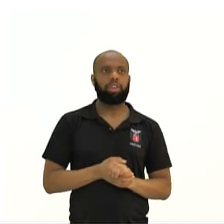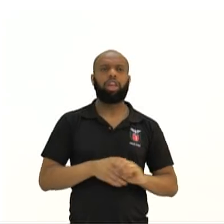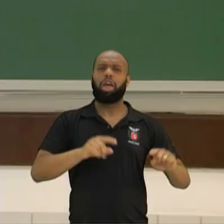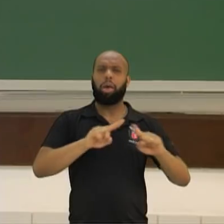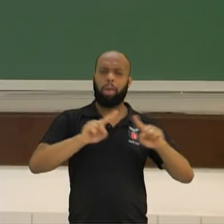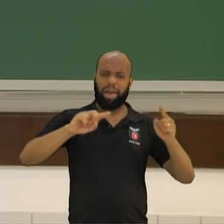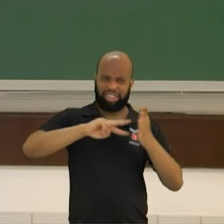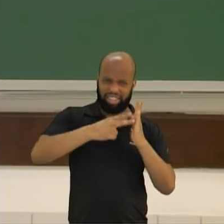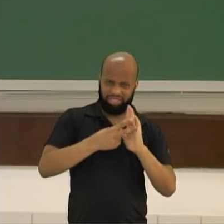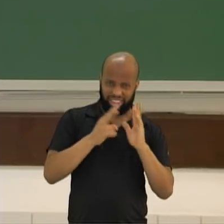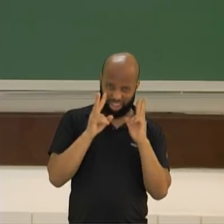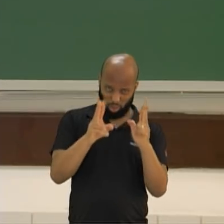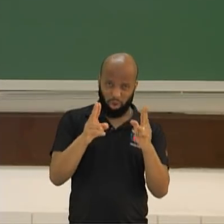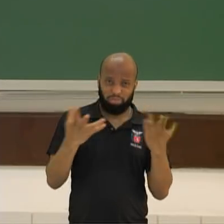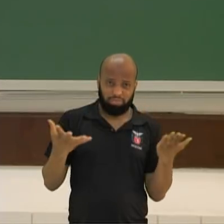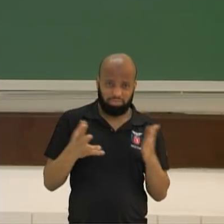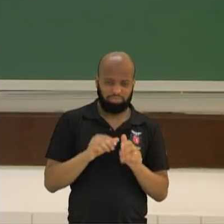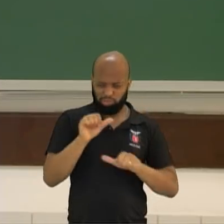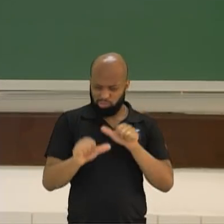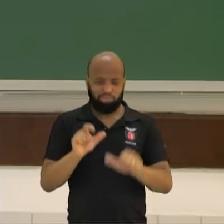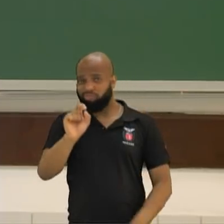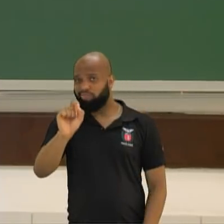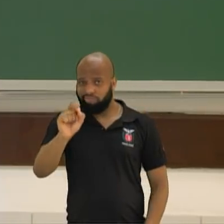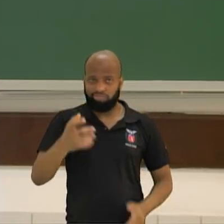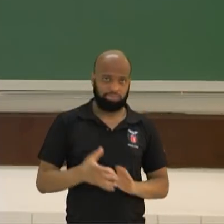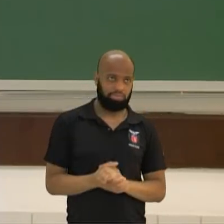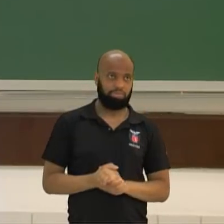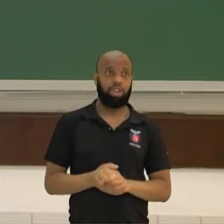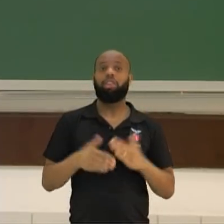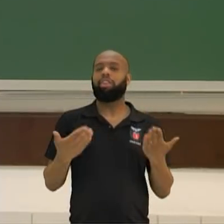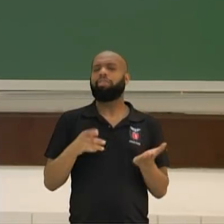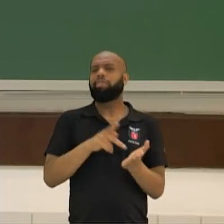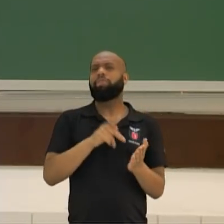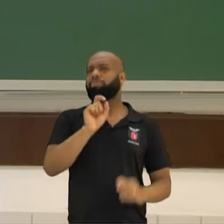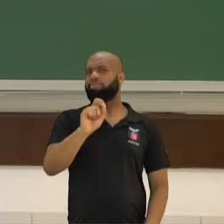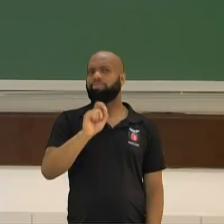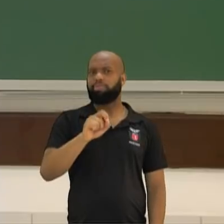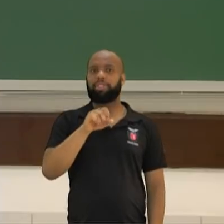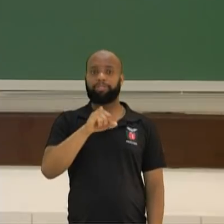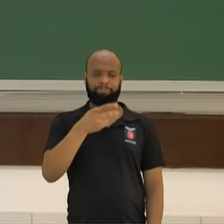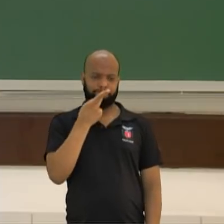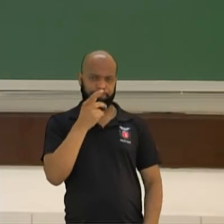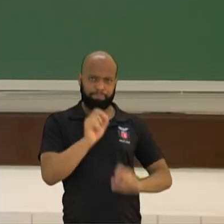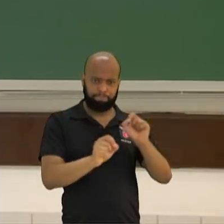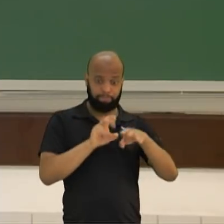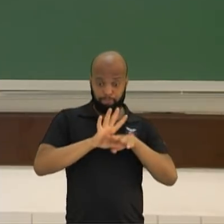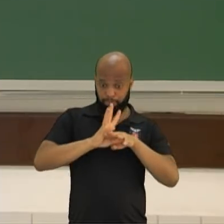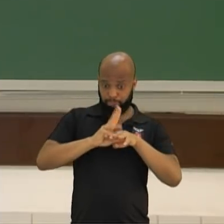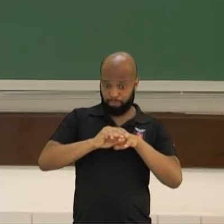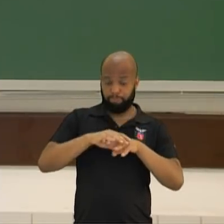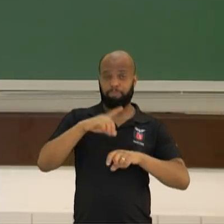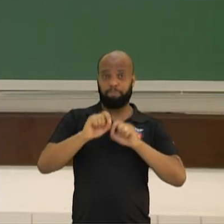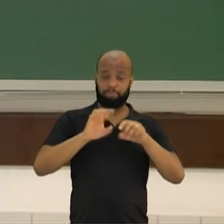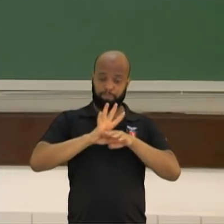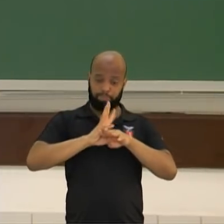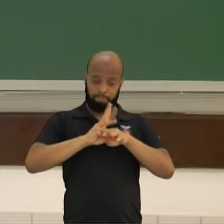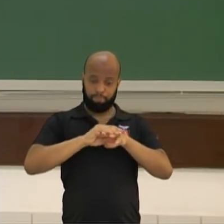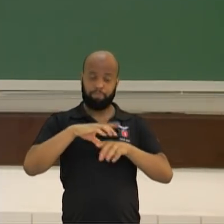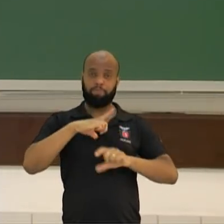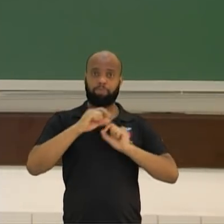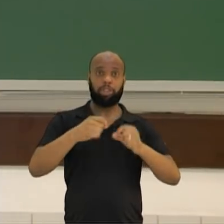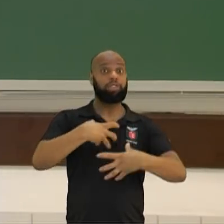é a mesma coisa? Né? O que muda? Então, na realidade, quando a gente fala doença, né? A doença ela